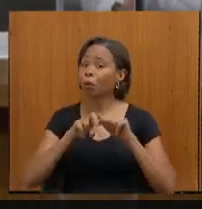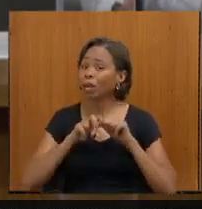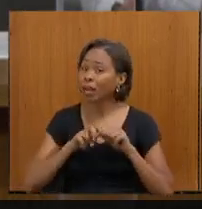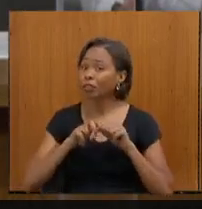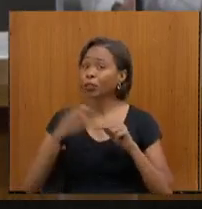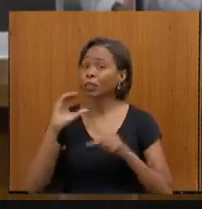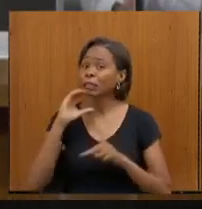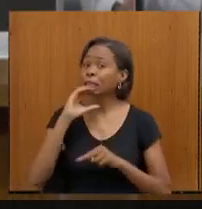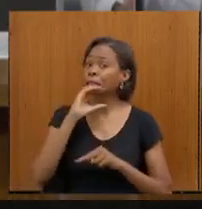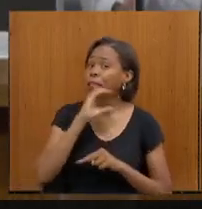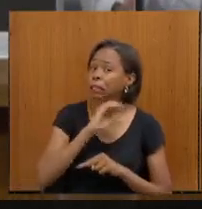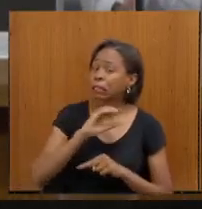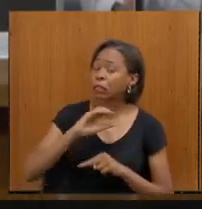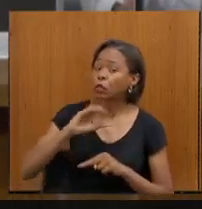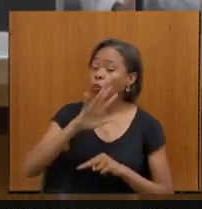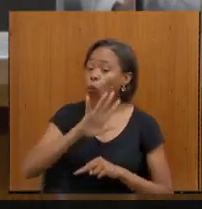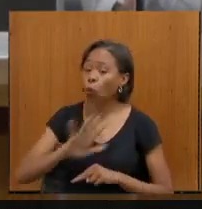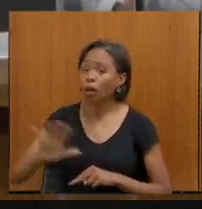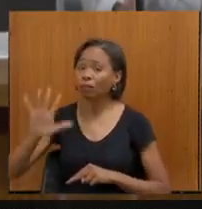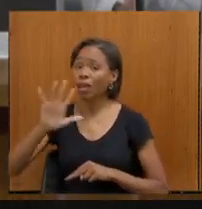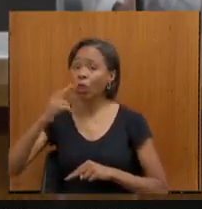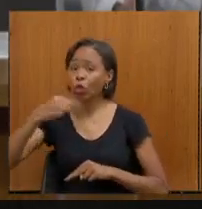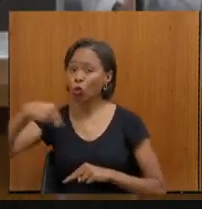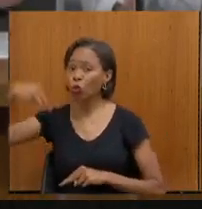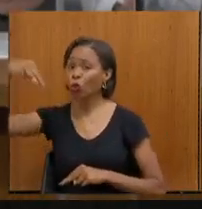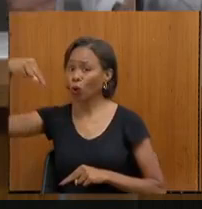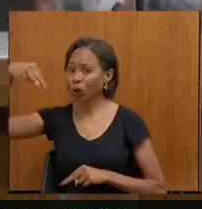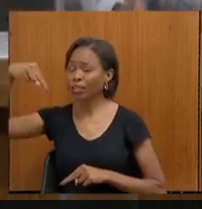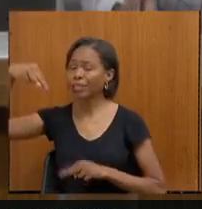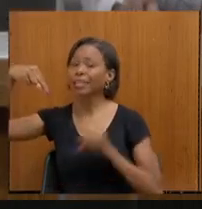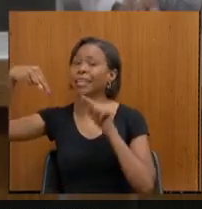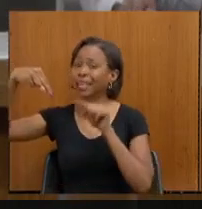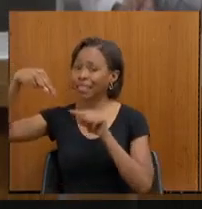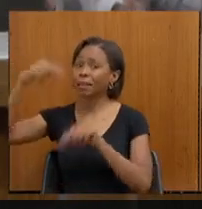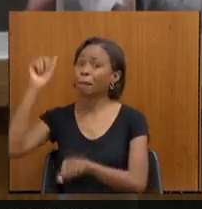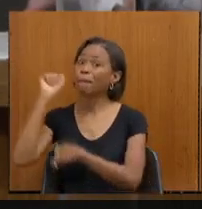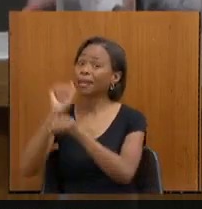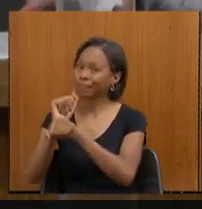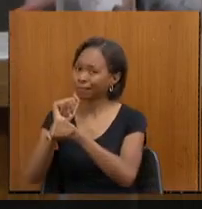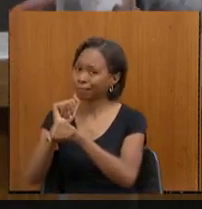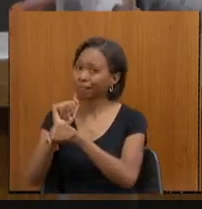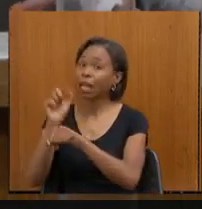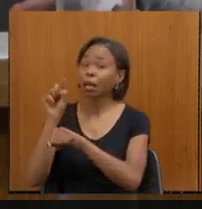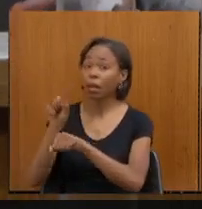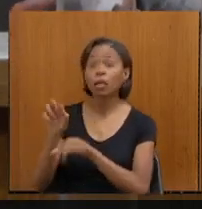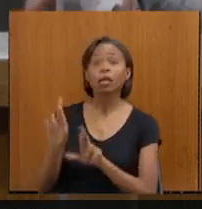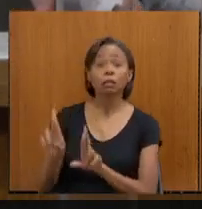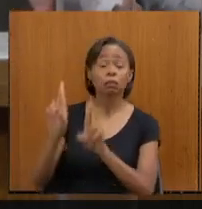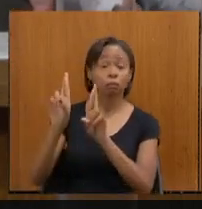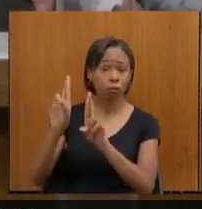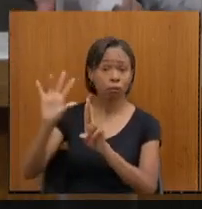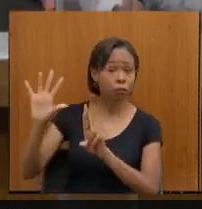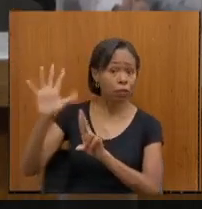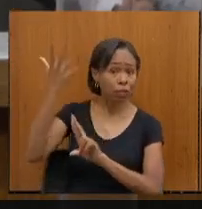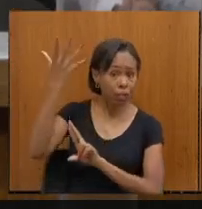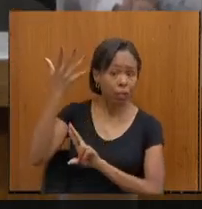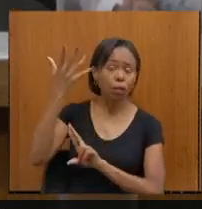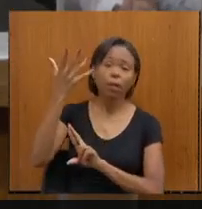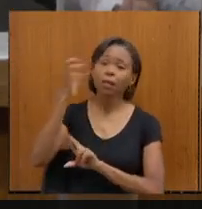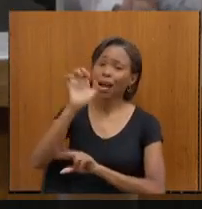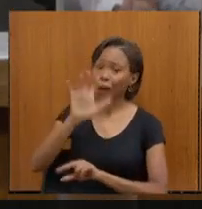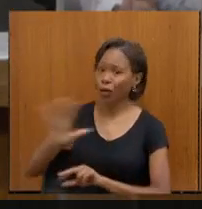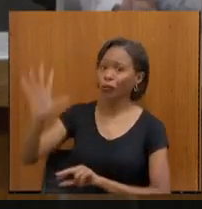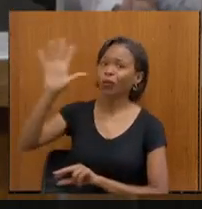essa corrente ela tá parando e ela é responsável pela clima na Europa na hemisfério norte